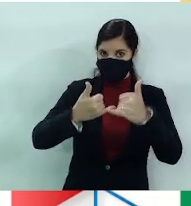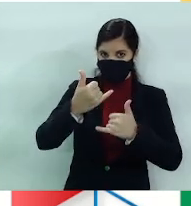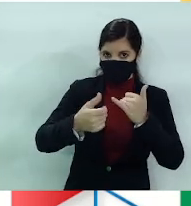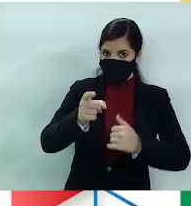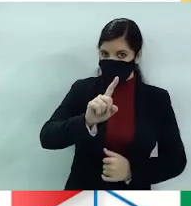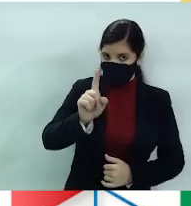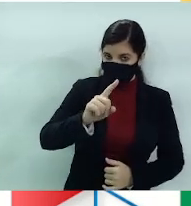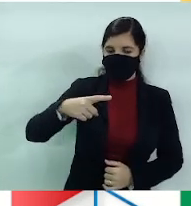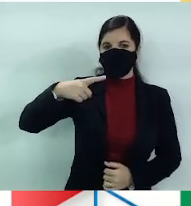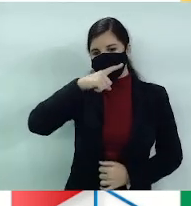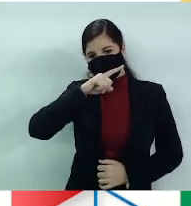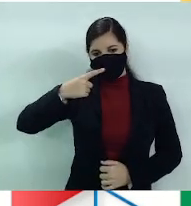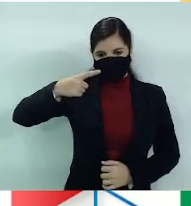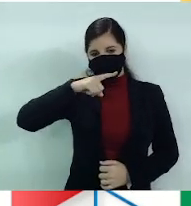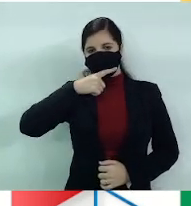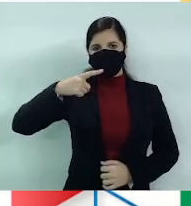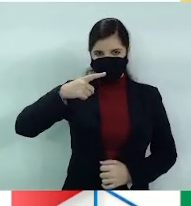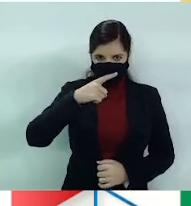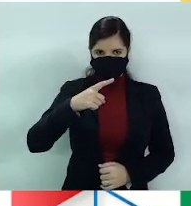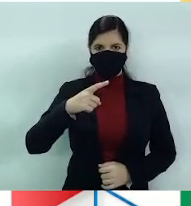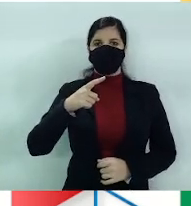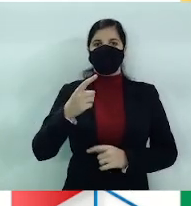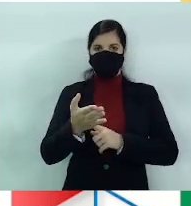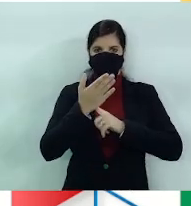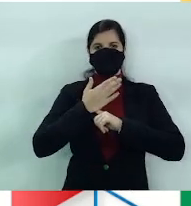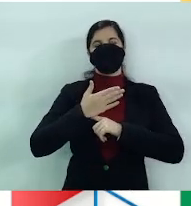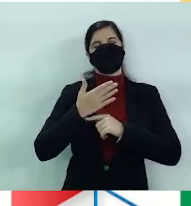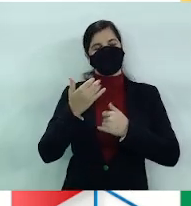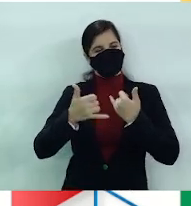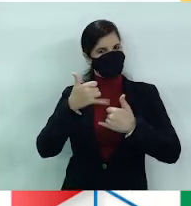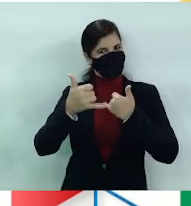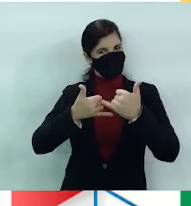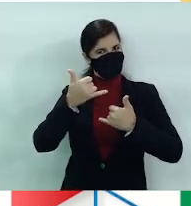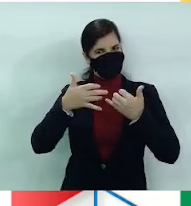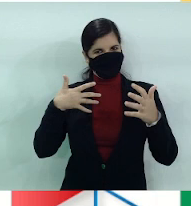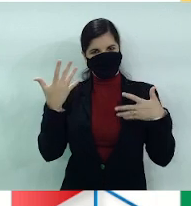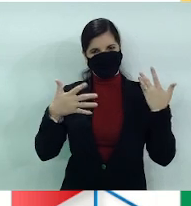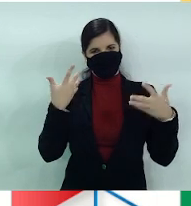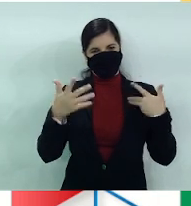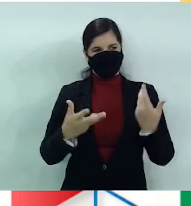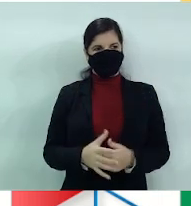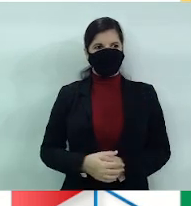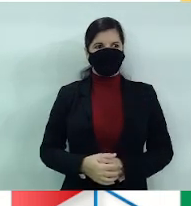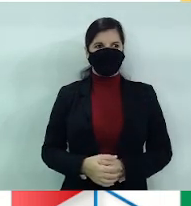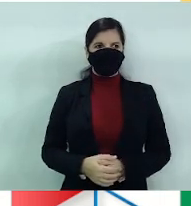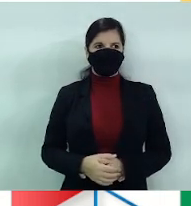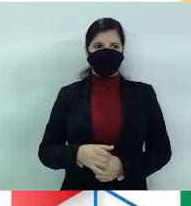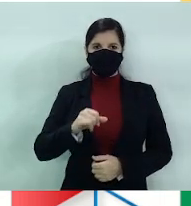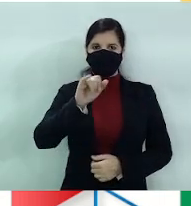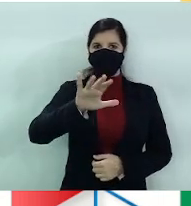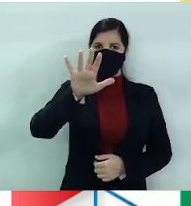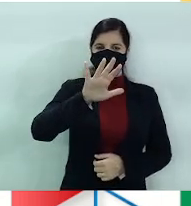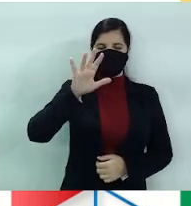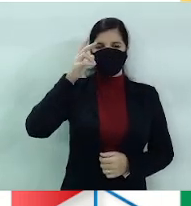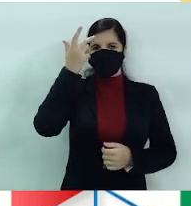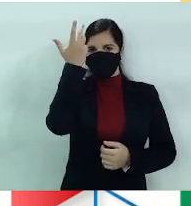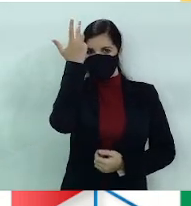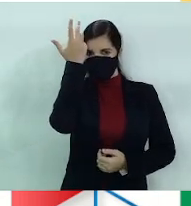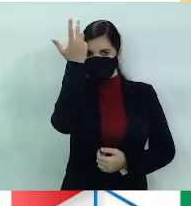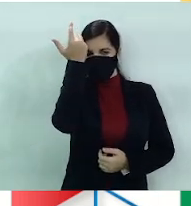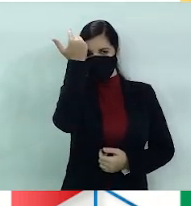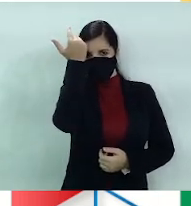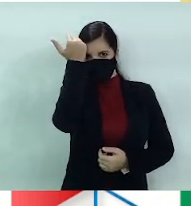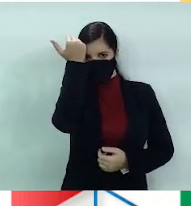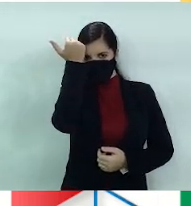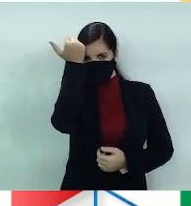brincadeira, escovar os dentes ficou mais divertido. E aí, a imagem do coelhinho, né, um desenho